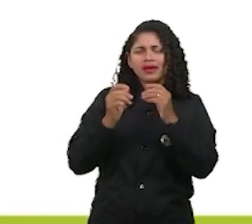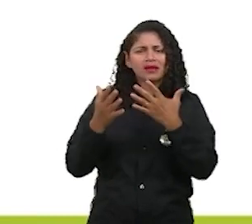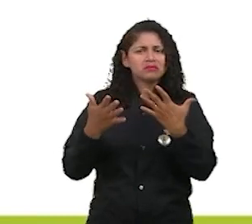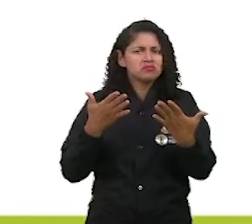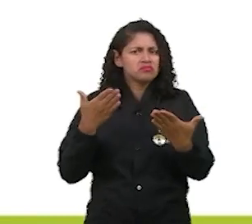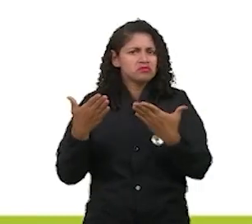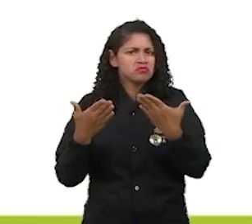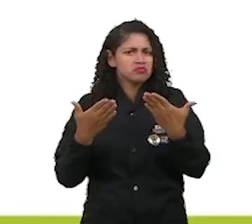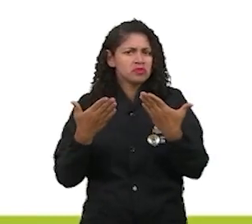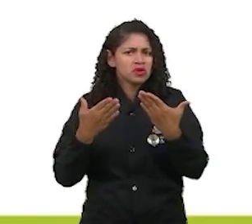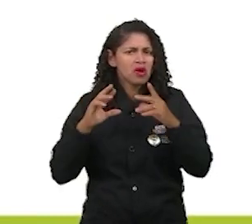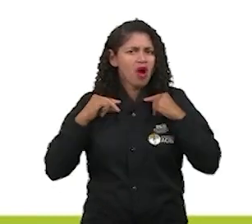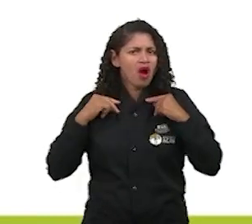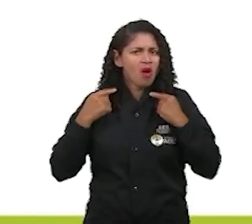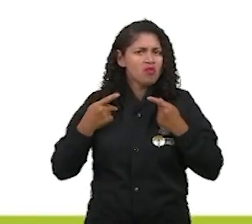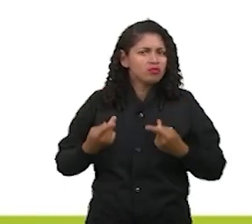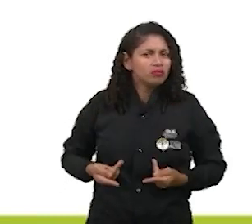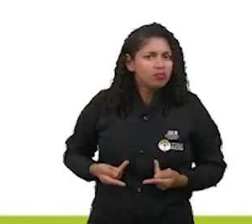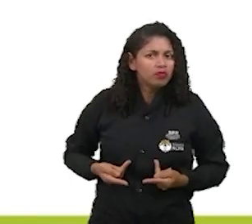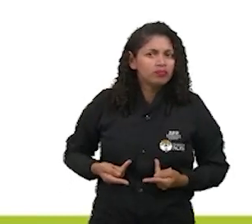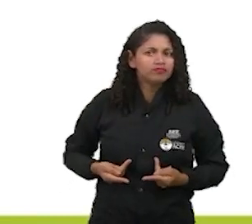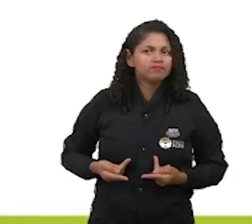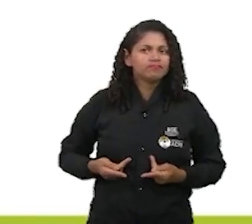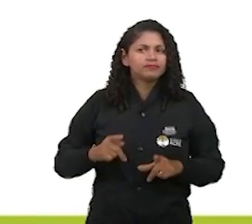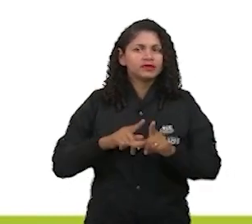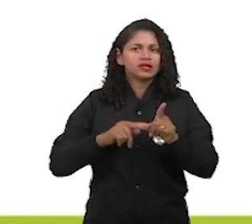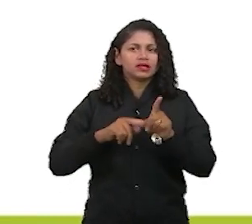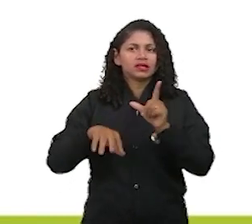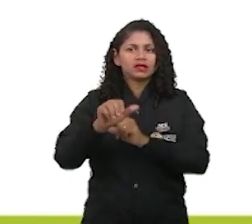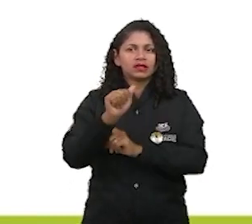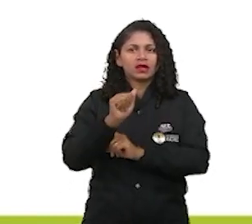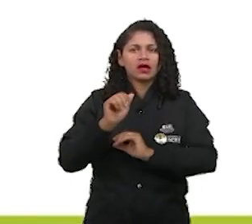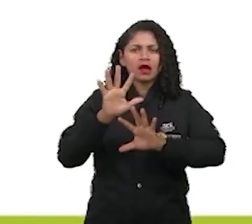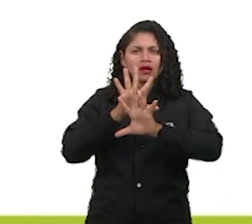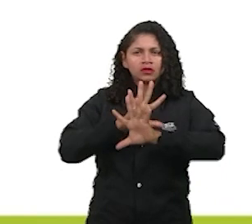sublimação espiritual graças ao poder de se emocionar.